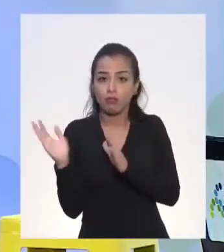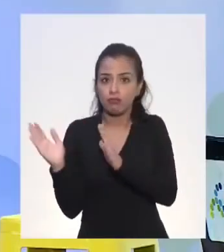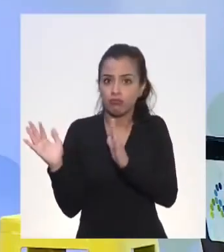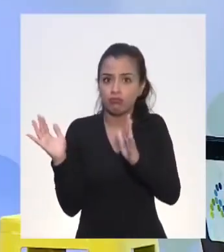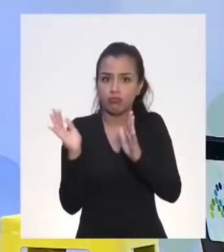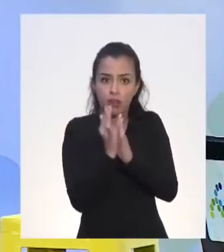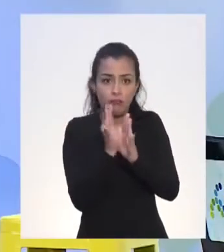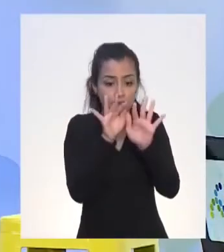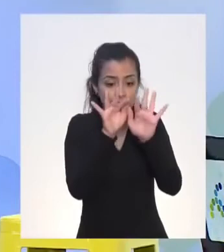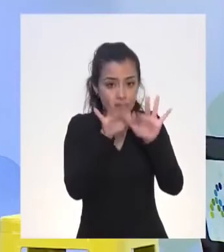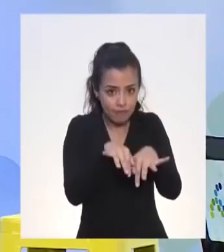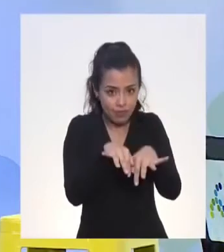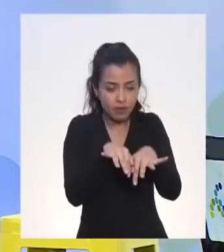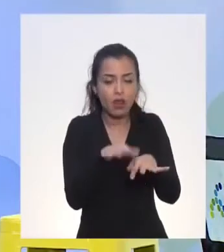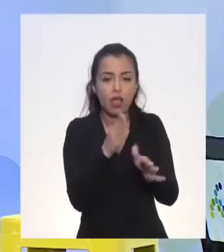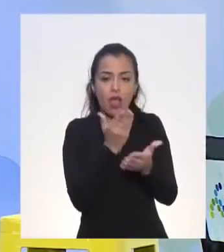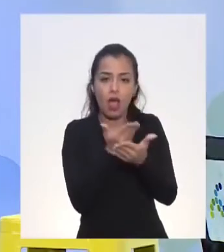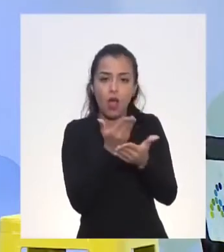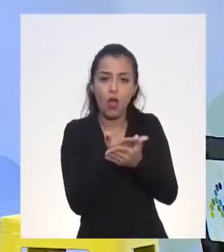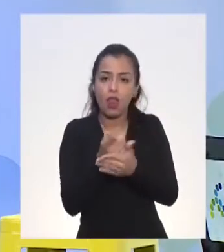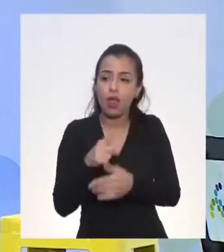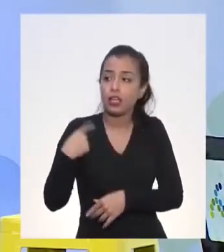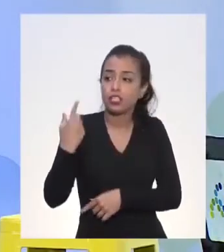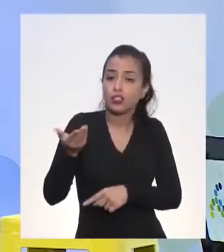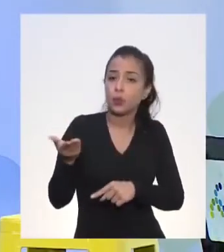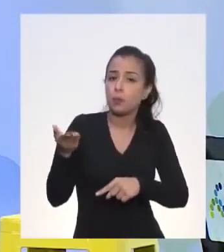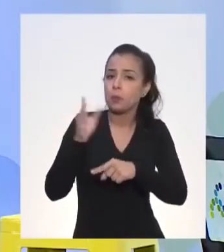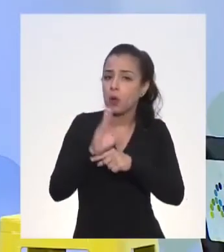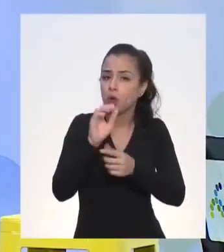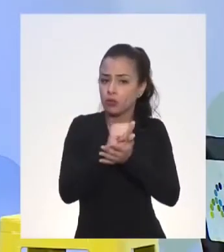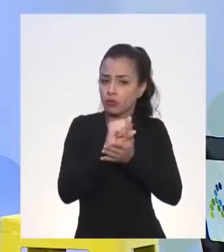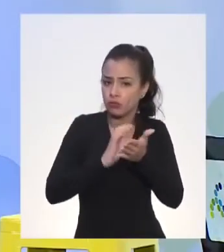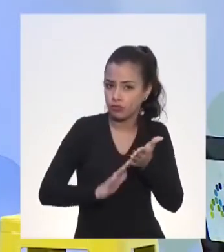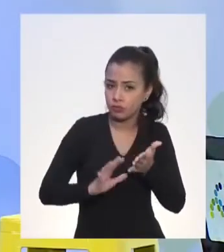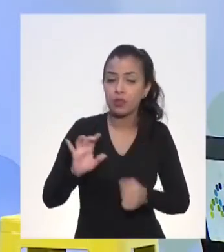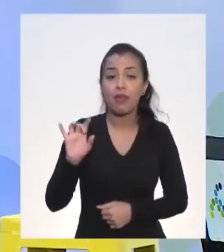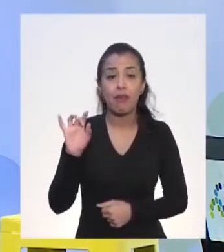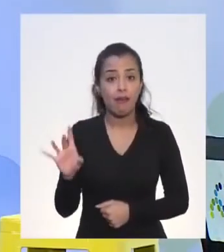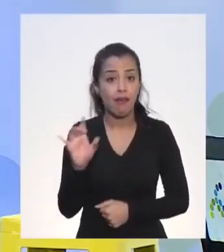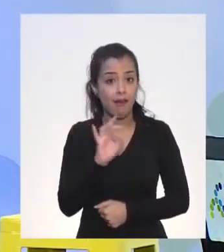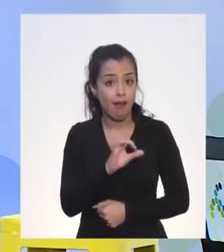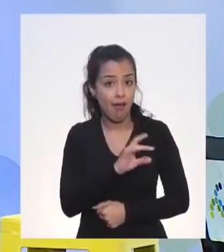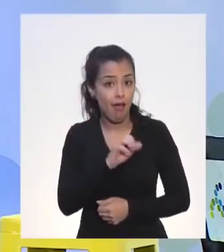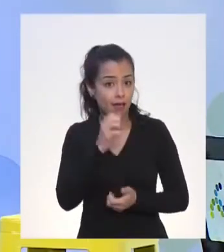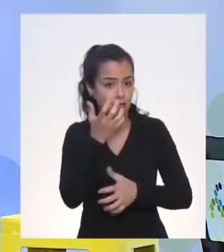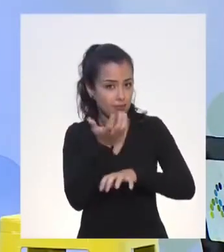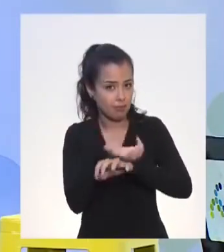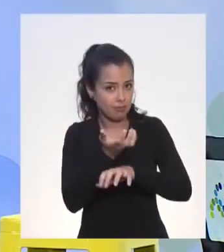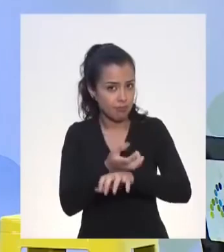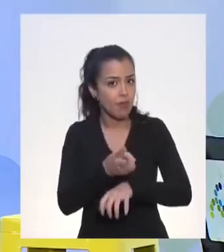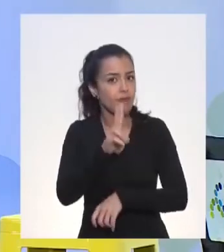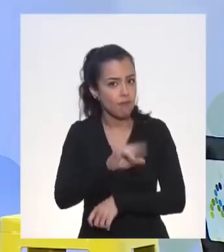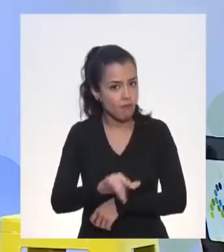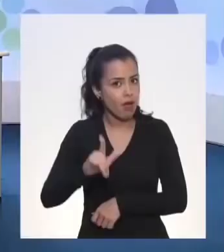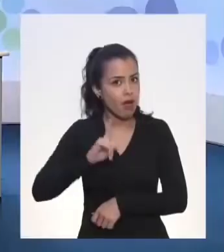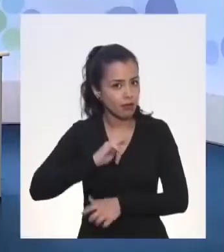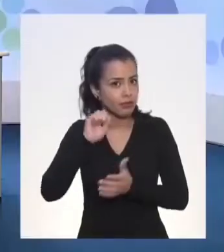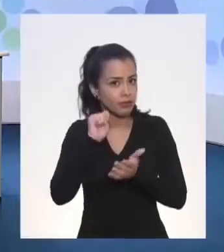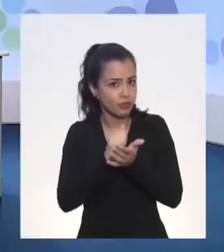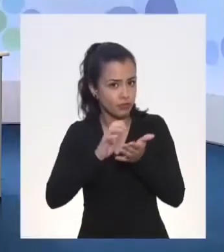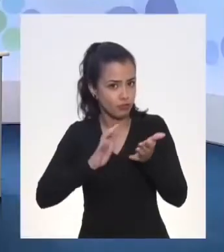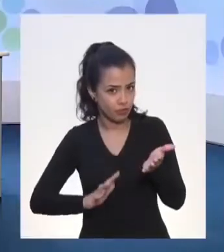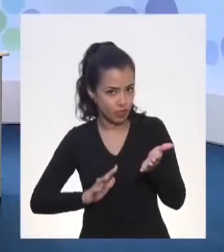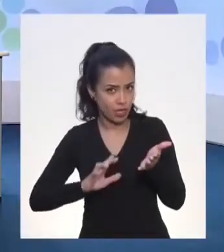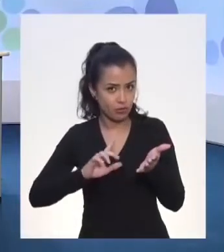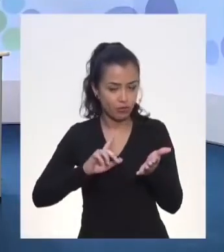lá e posta a tarefa, tá ok? Então, essa tarefa, cada matéria vai ter, tá? Essa tarefa